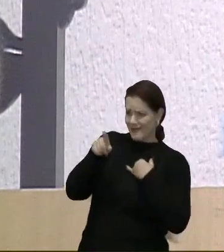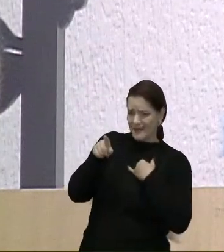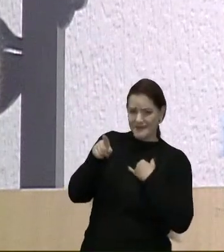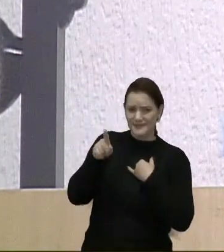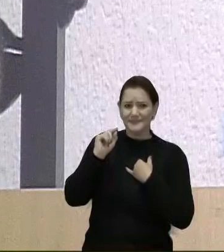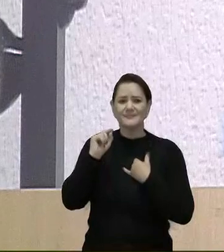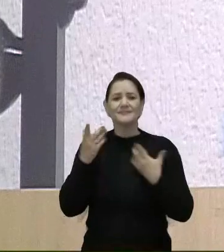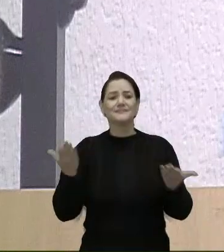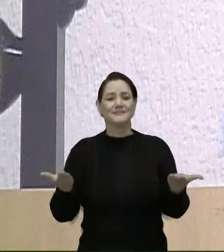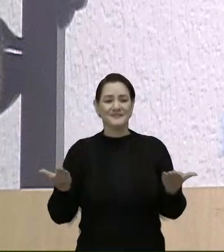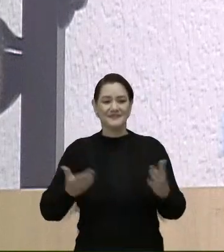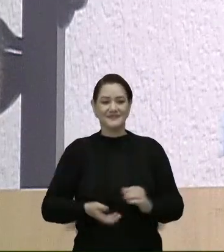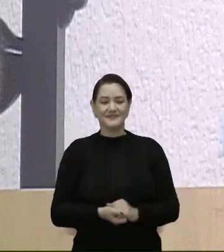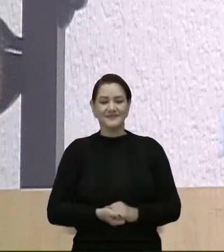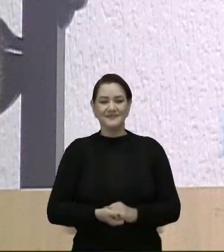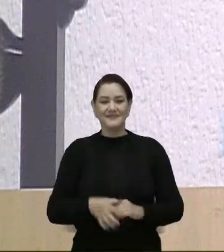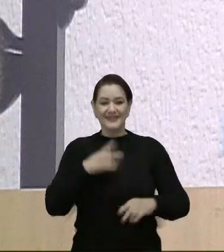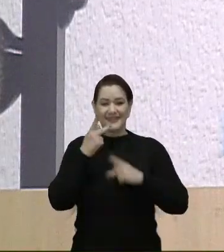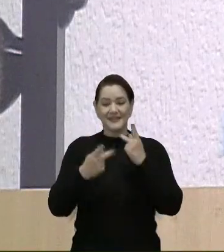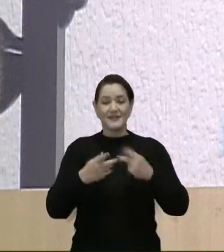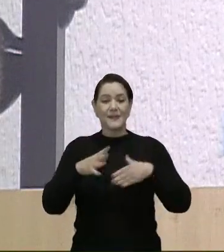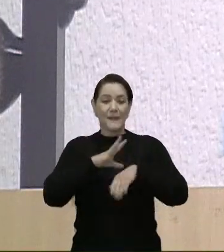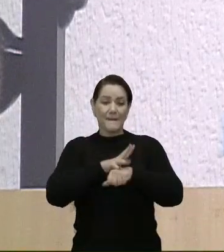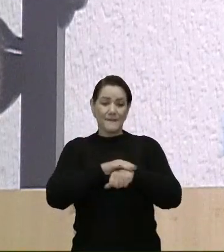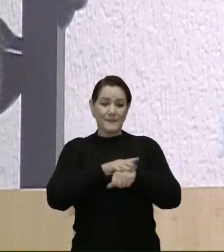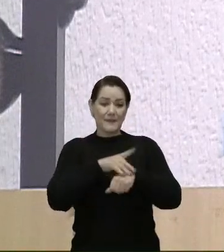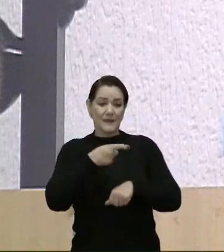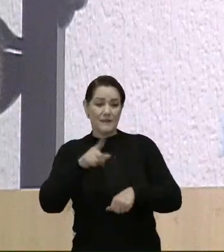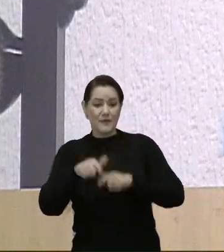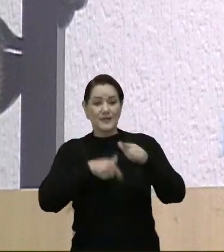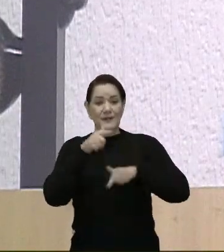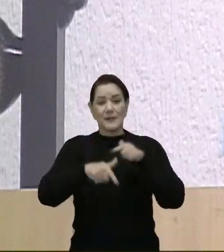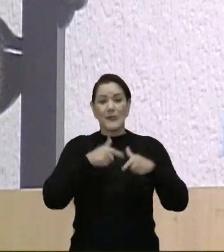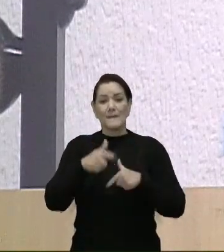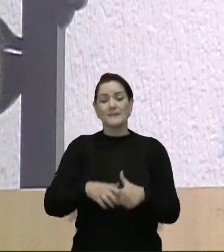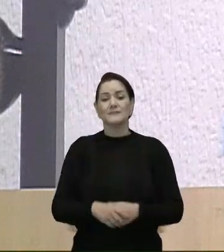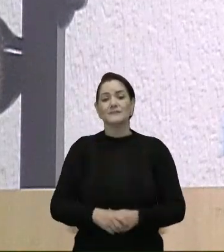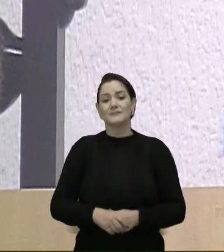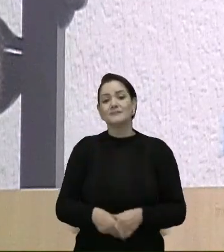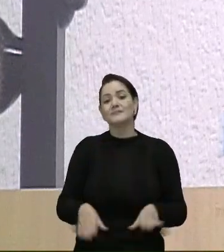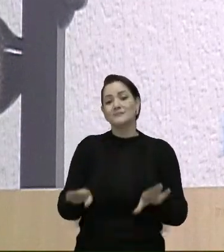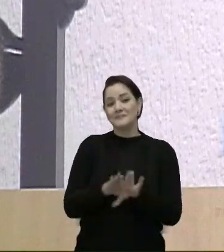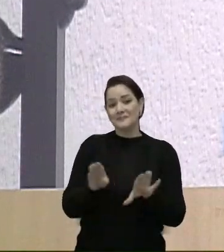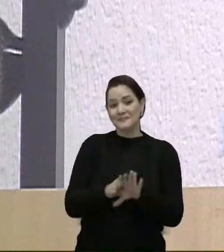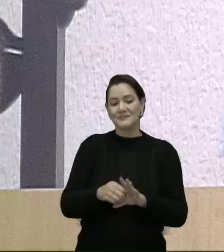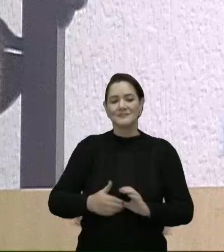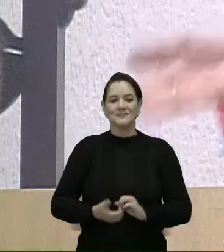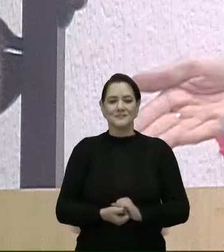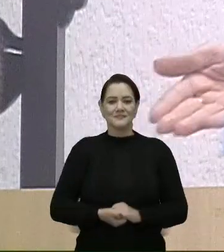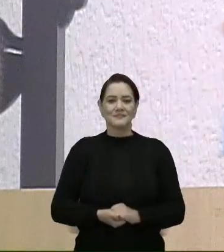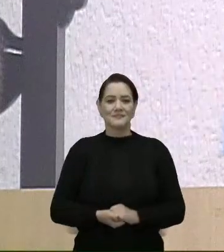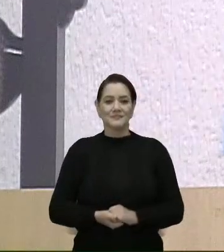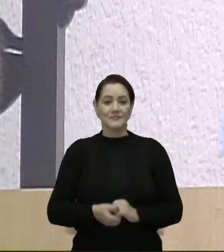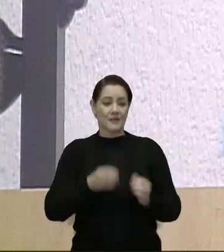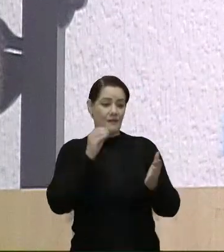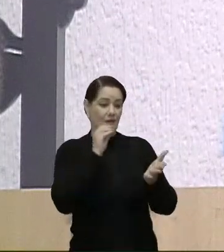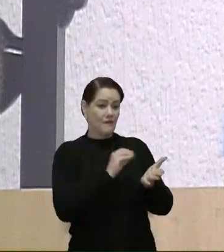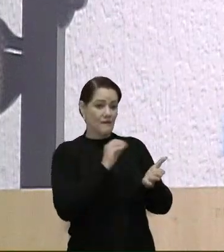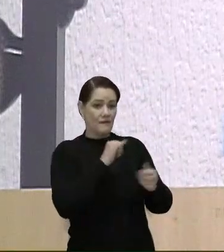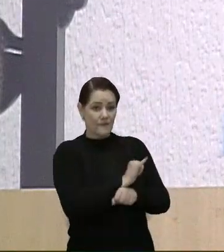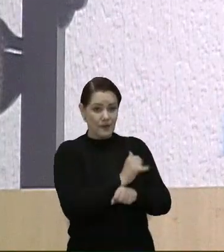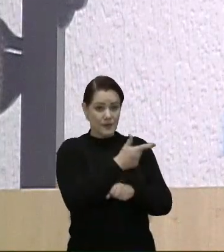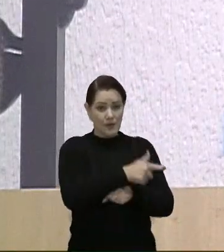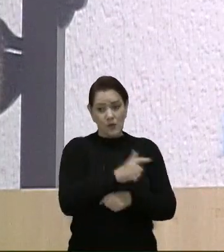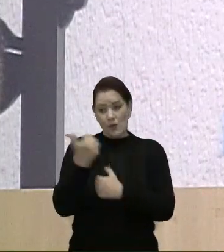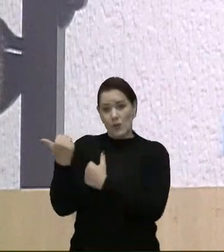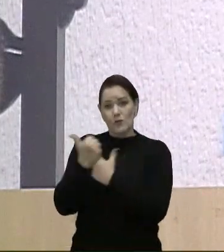né? E aí alguém estava doente e ela foi lá. Então, é sobre isso, né? Faltou um, o outro vai